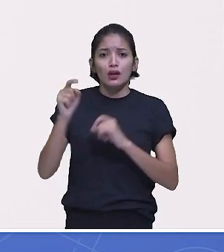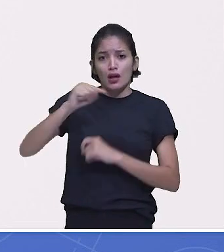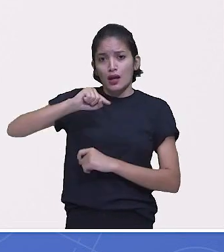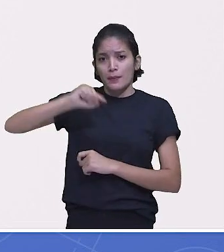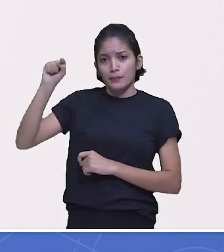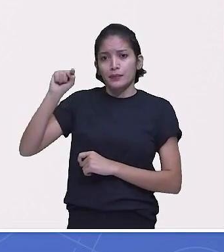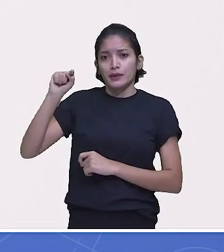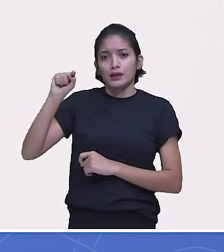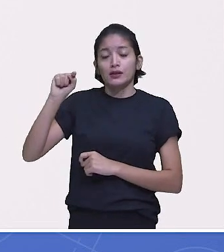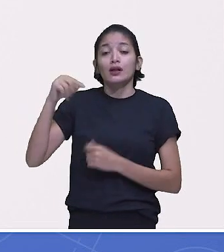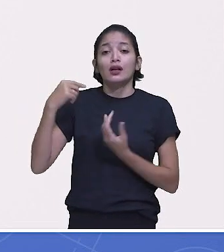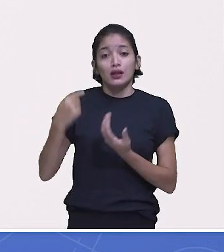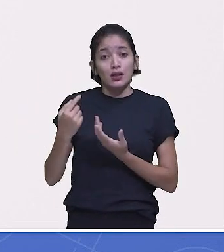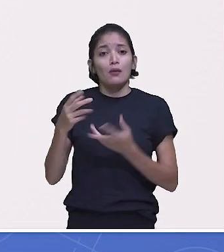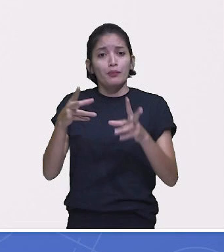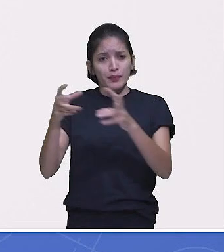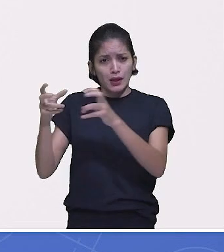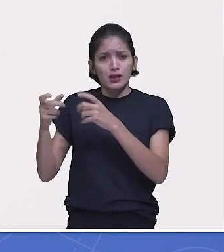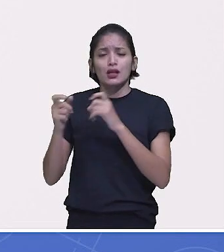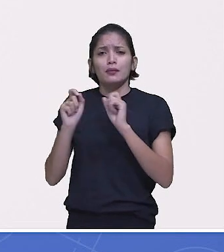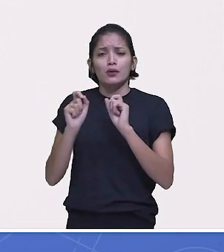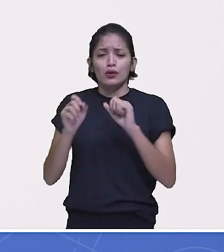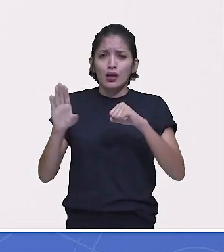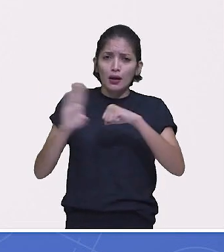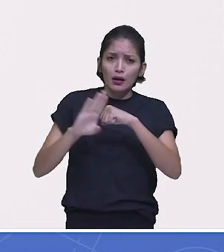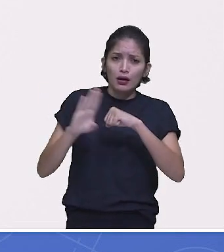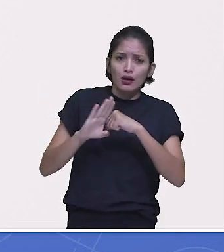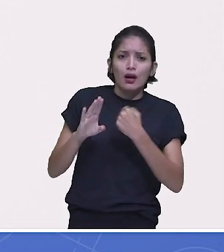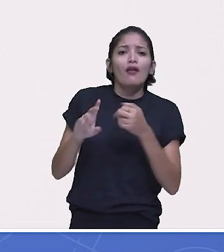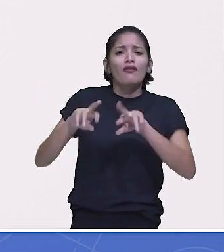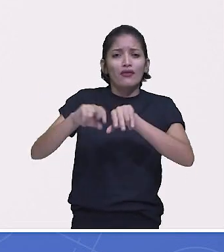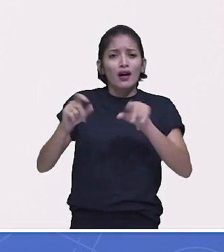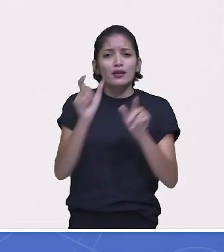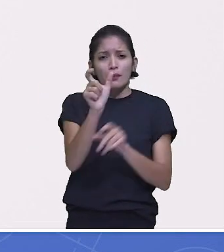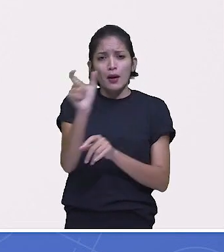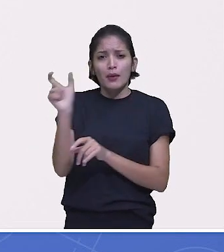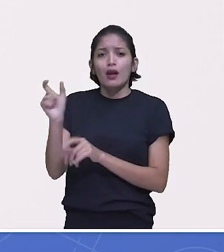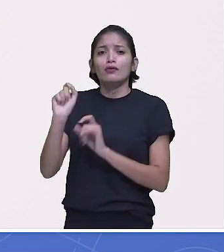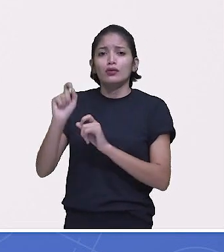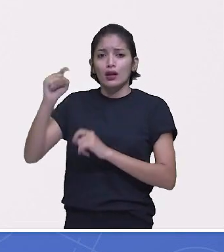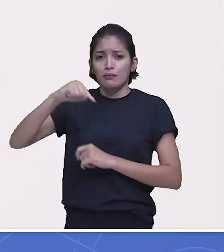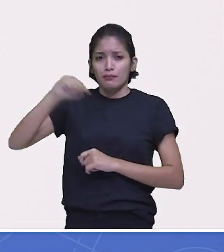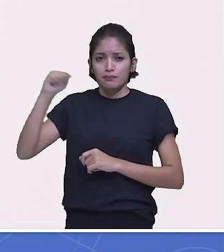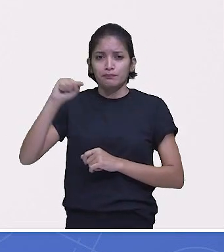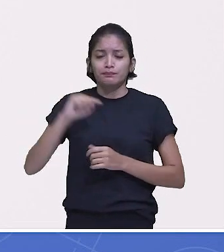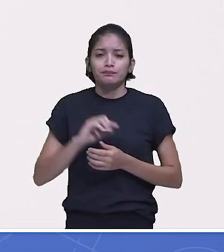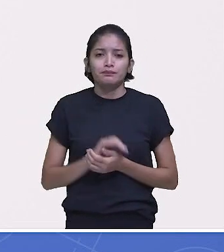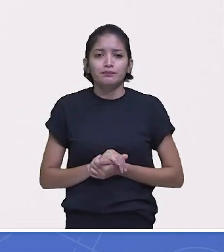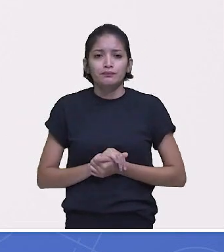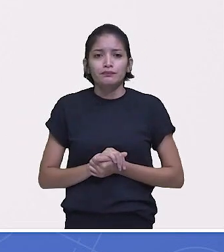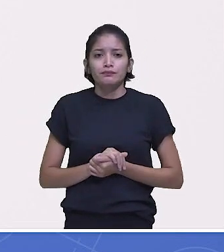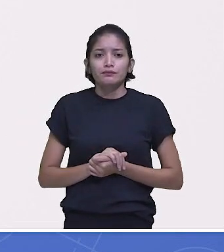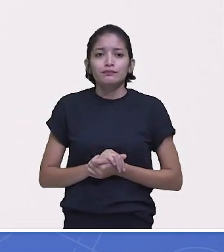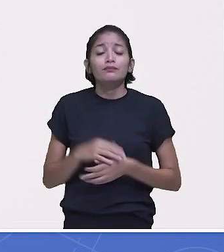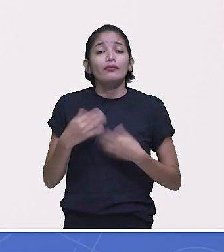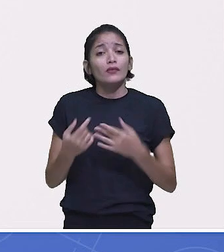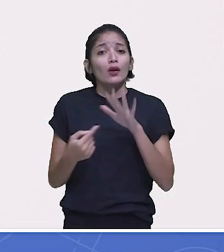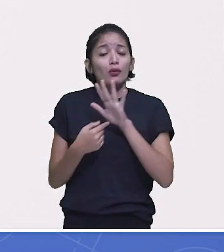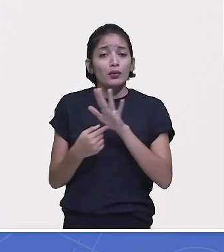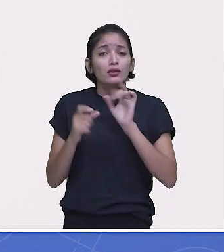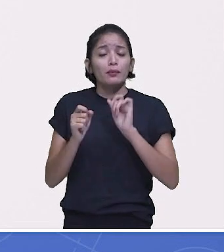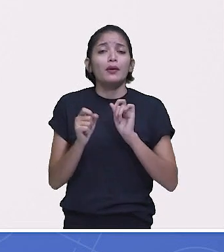perceberam que todos os pronomes, né, quienes, como, quando, todos estavam acentuados. Como bem estão apresentados em